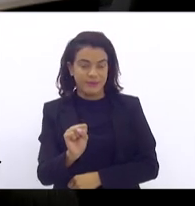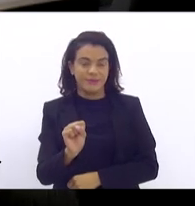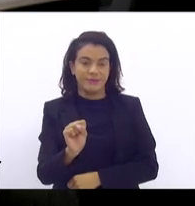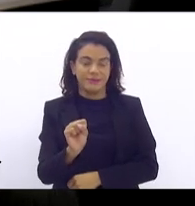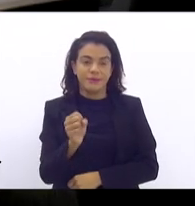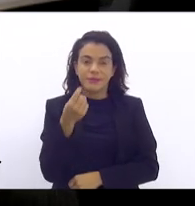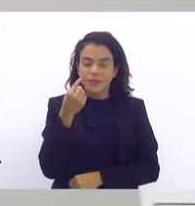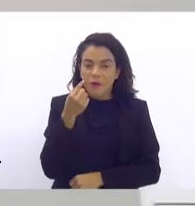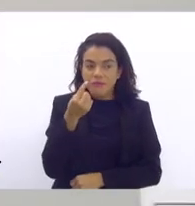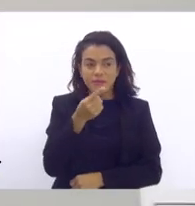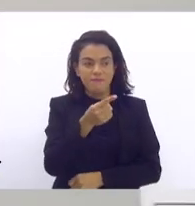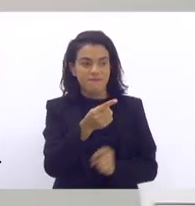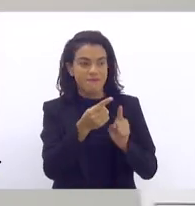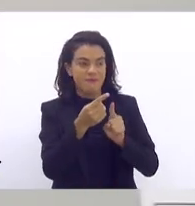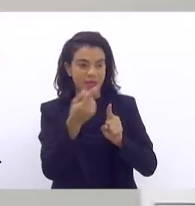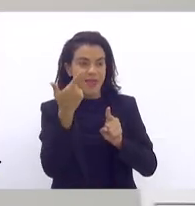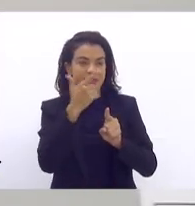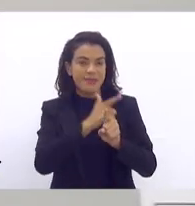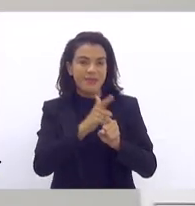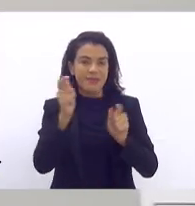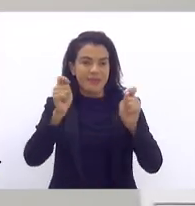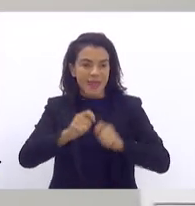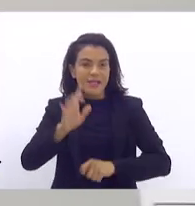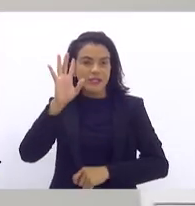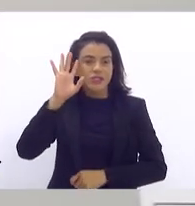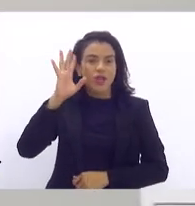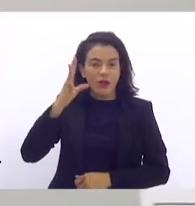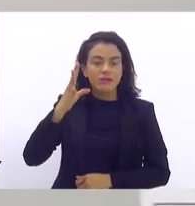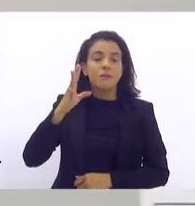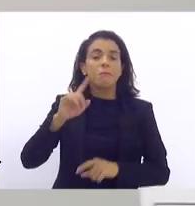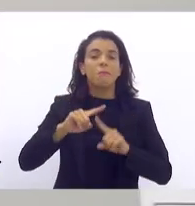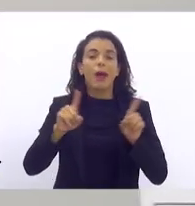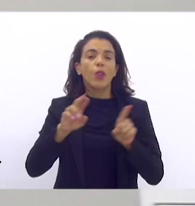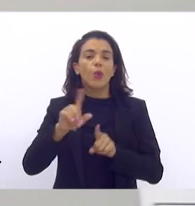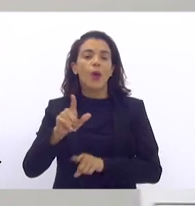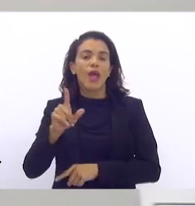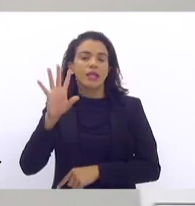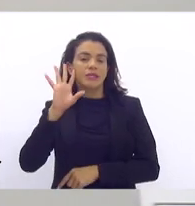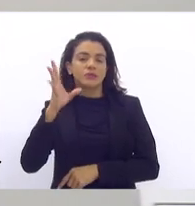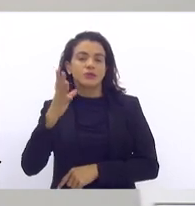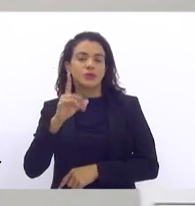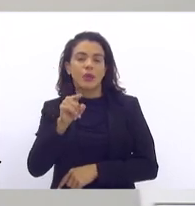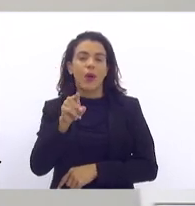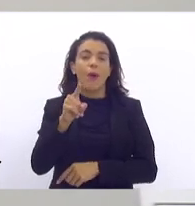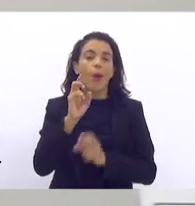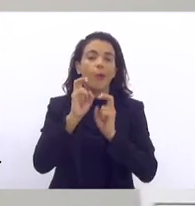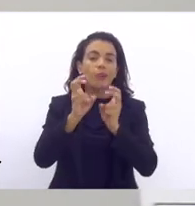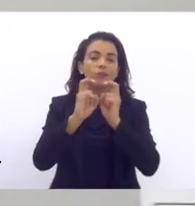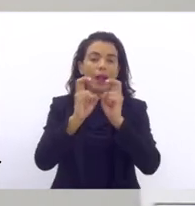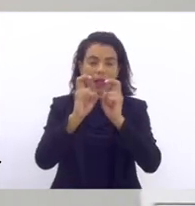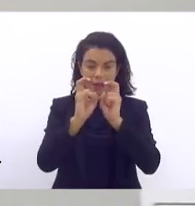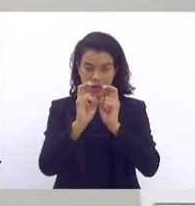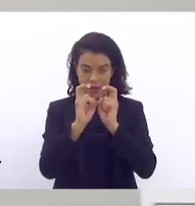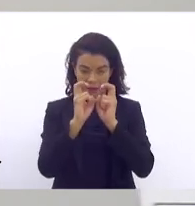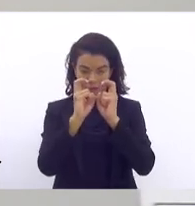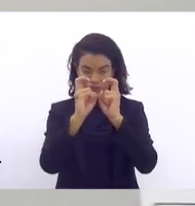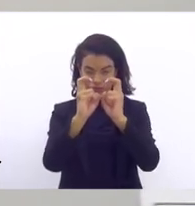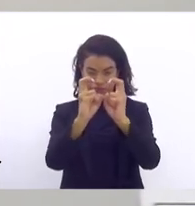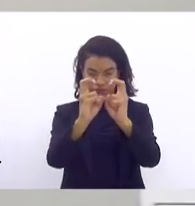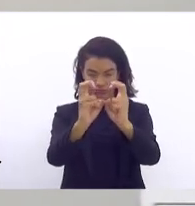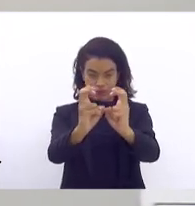você vê uma luz lá no final assim mas não é a luz da Esperança é a luz do trem que você tá no trilho